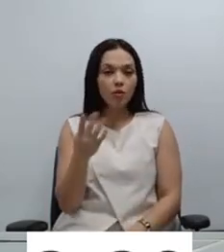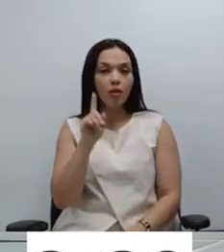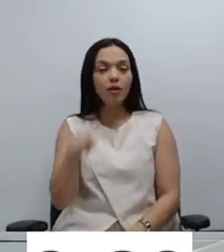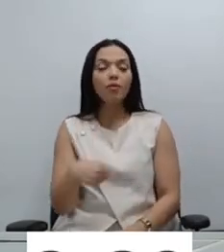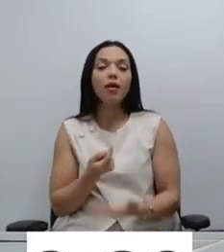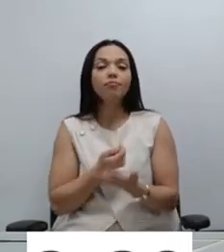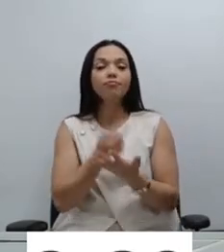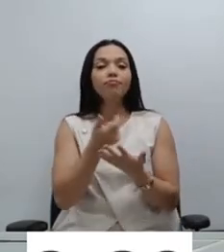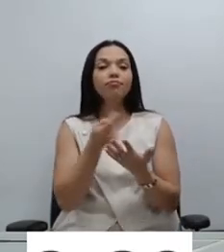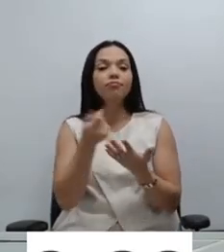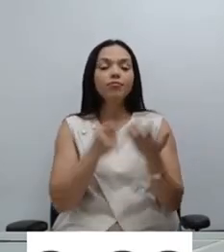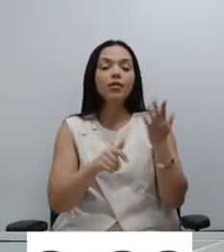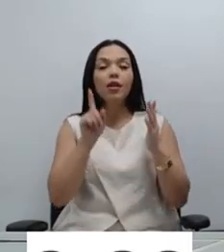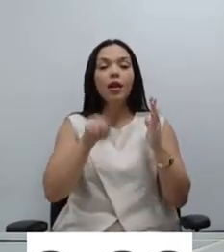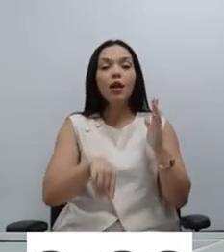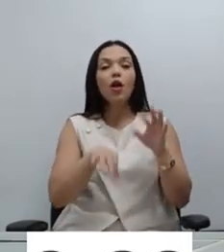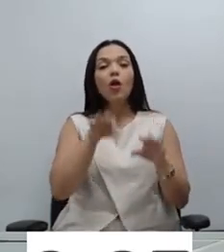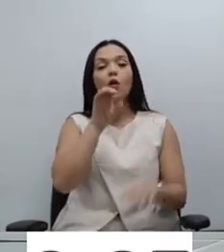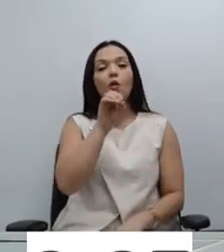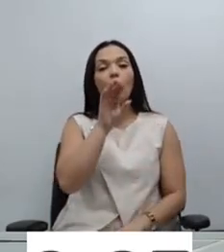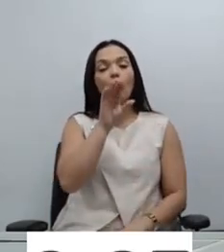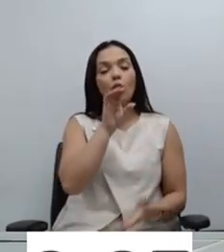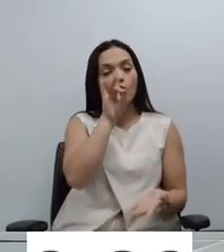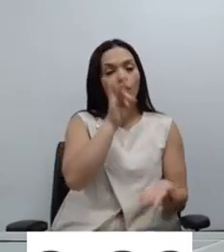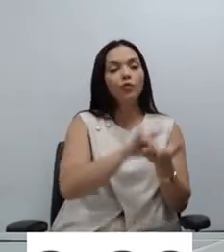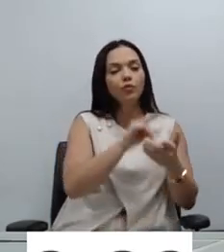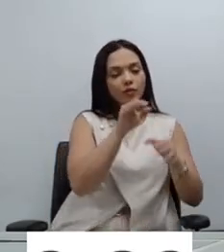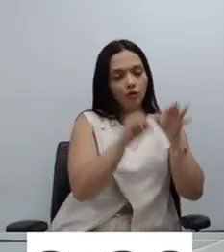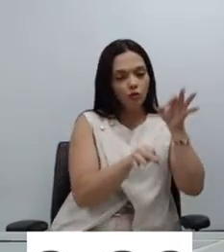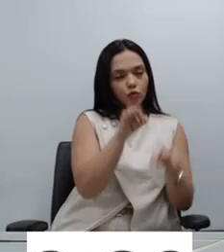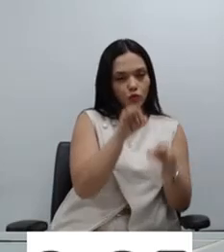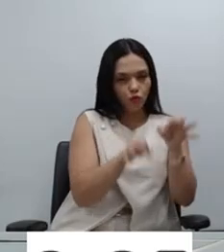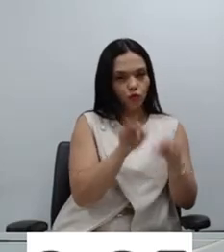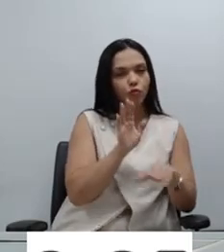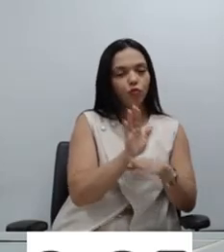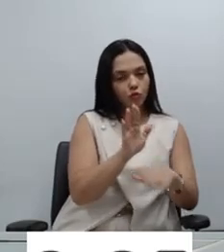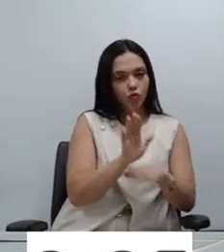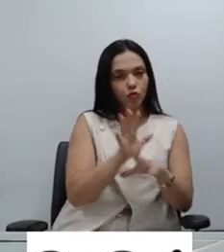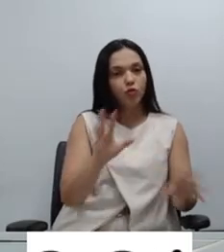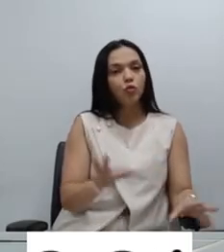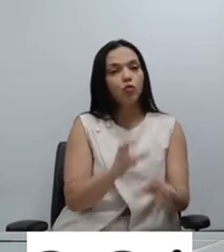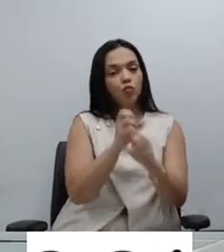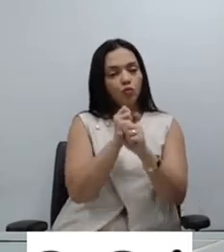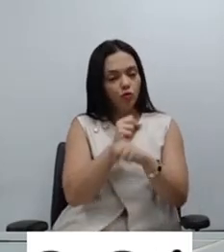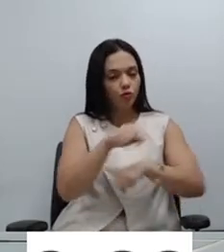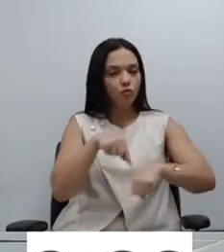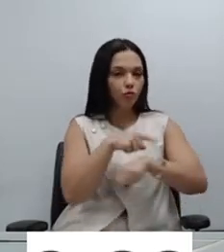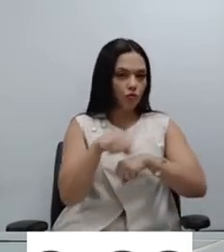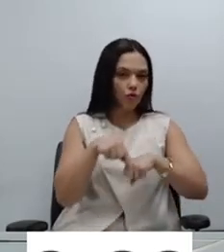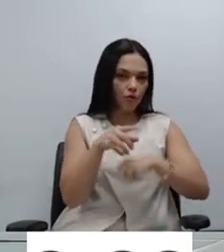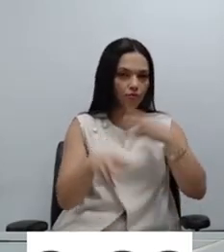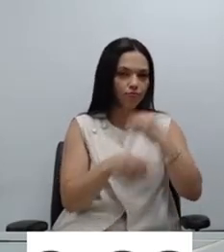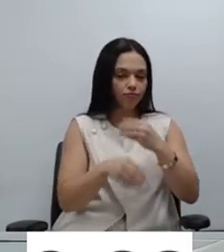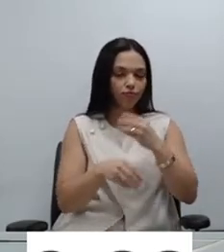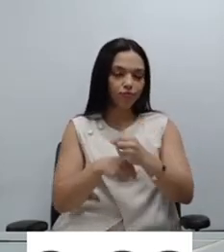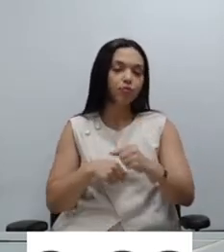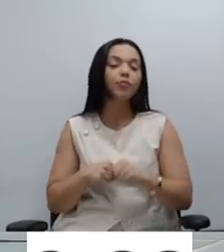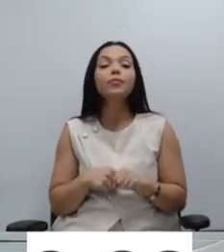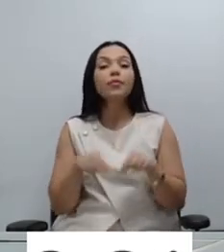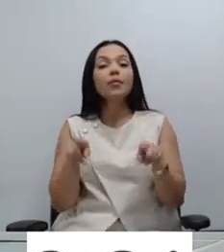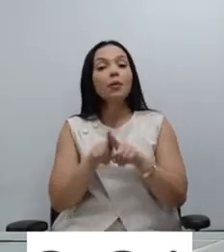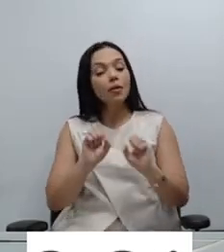gratificações para oficiais e oficialas, considerando agora a nova possibilidade de acumulação entre as mesmas. As DPESP continuará